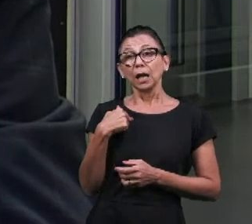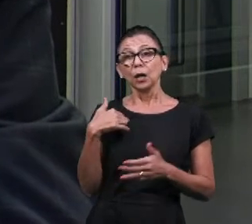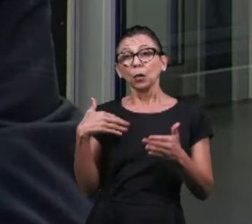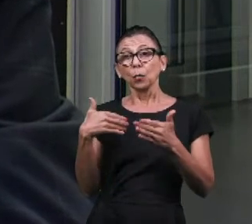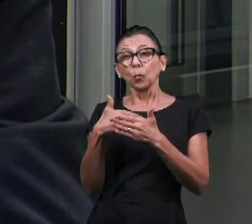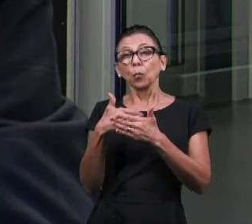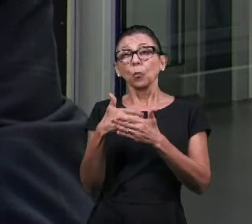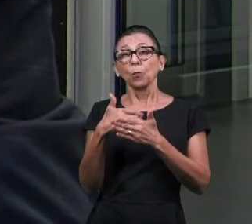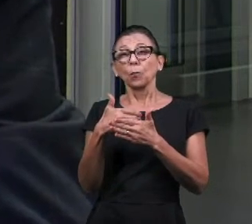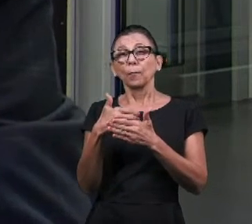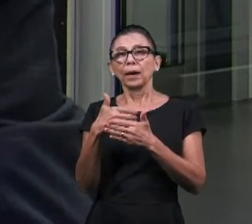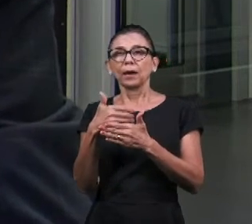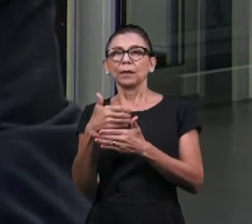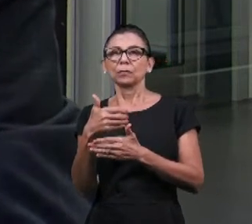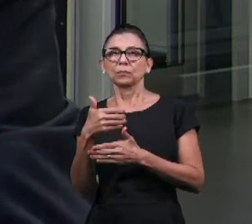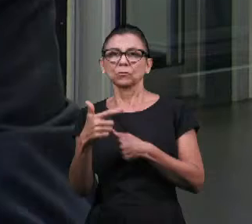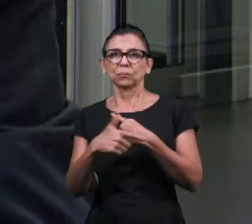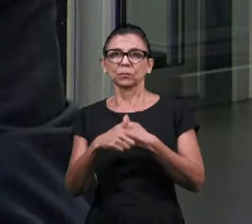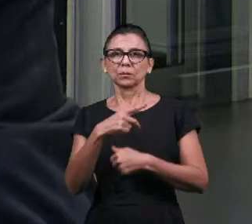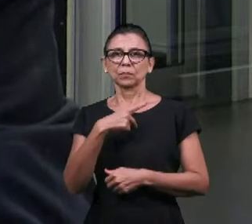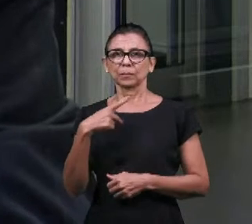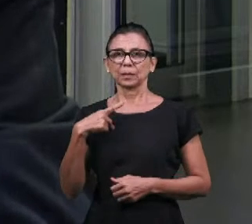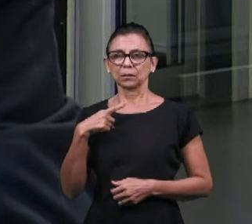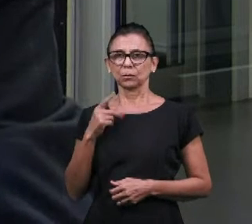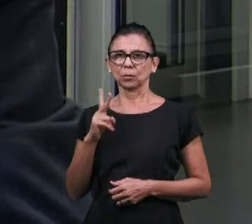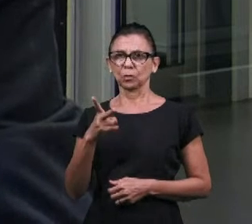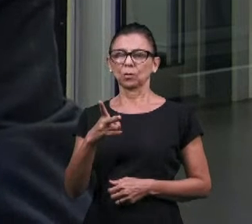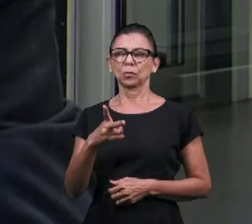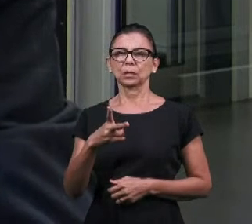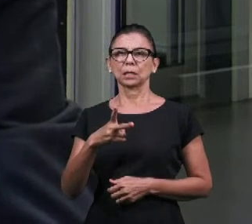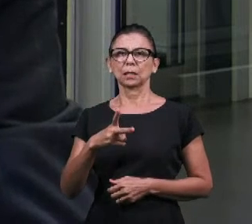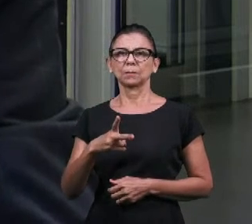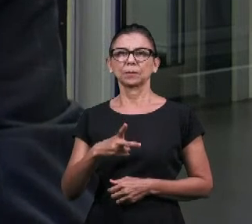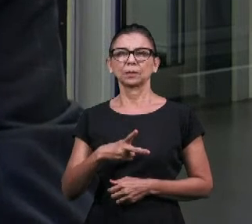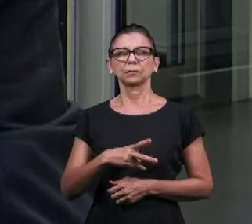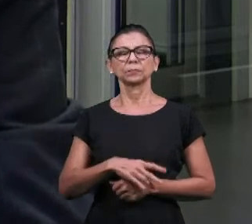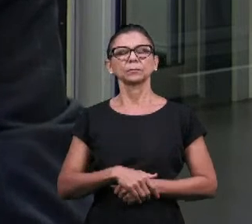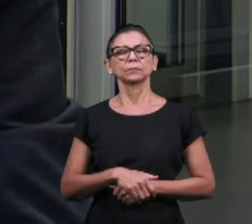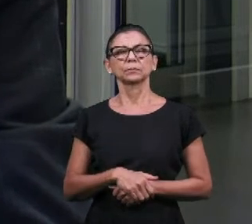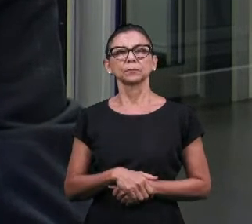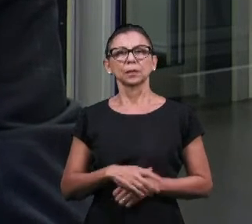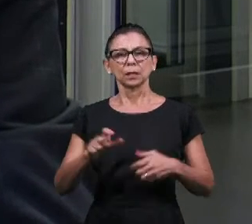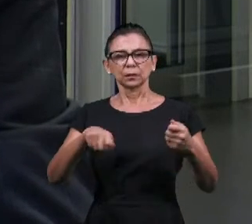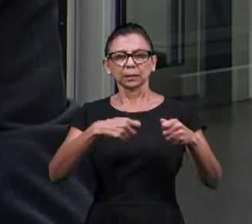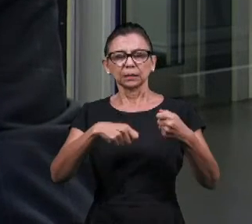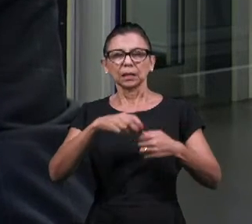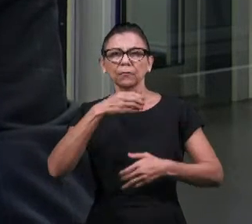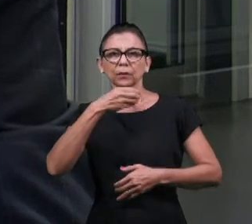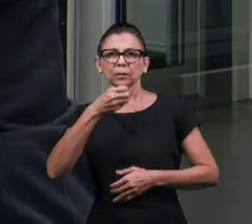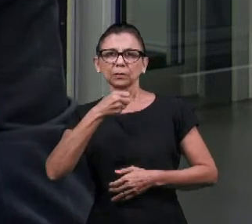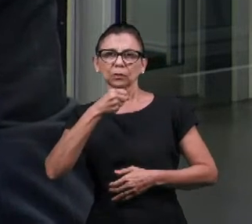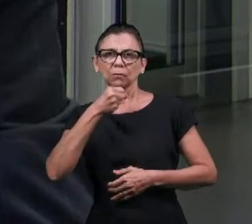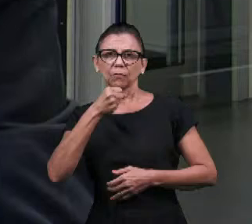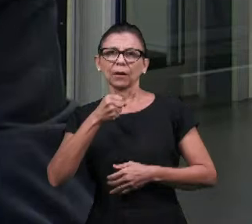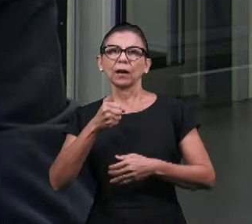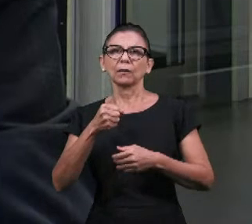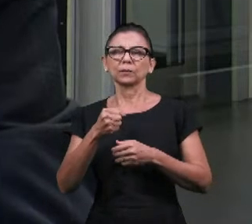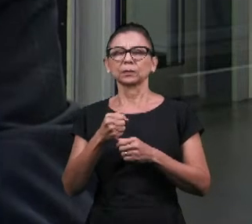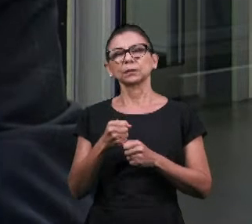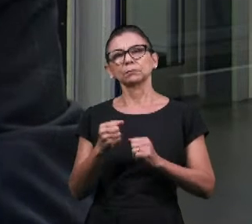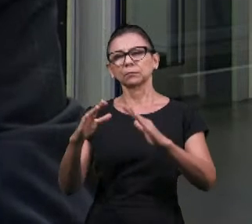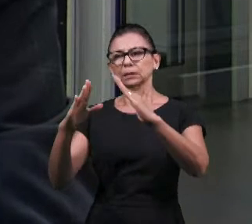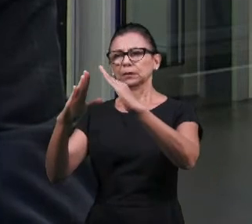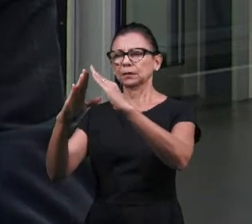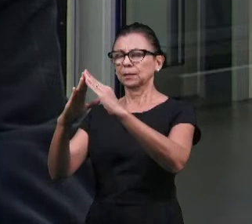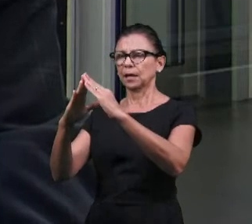pastor. Inclusive, quero testemunhar aqui, a igreja de Moby Dick